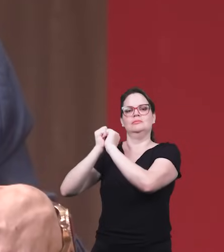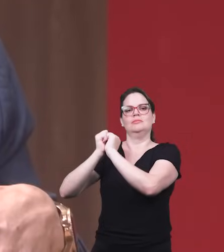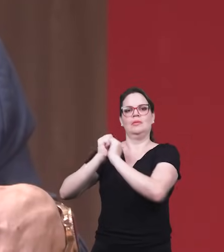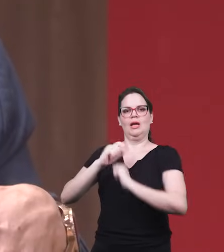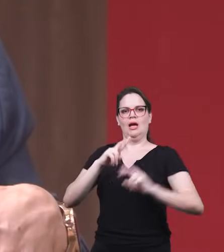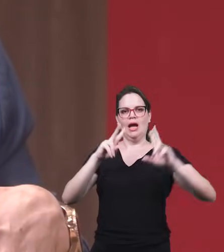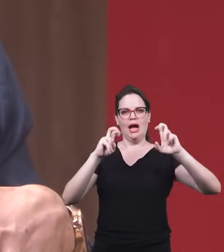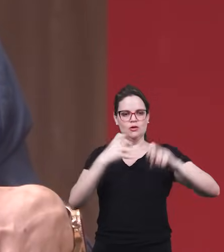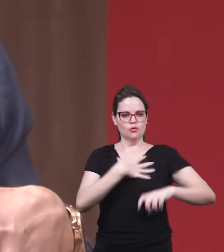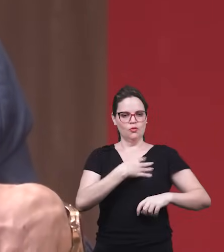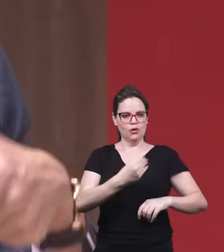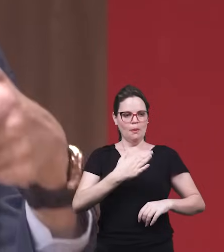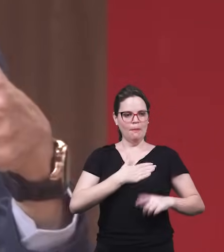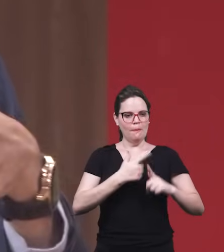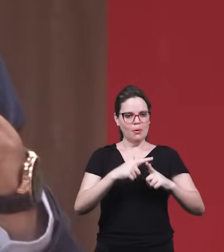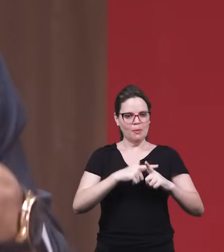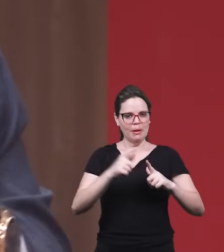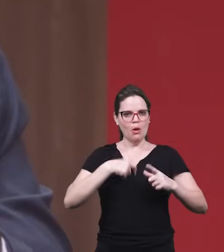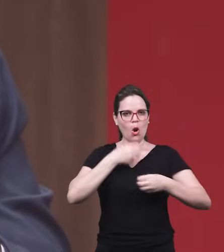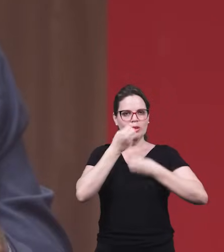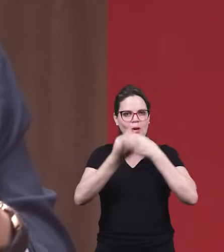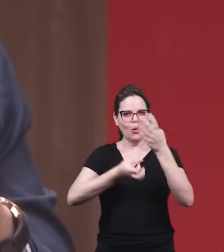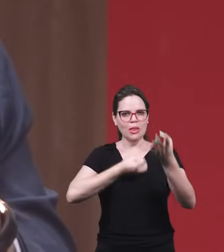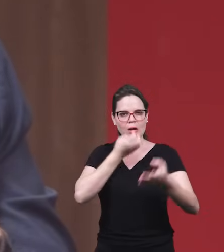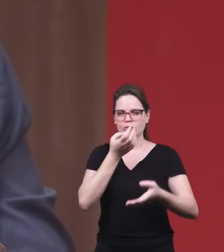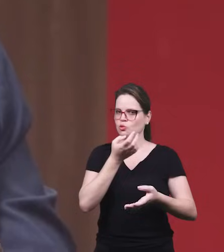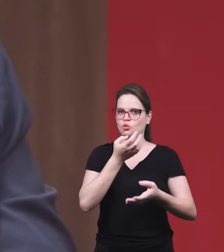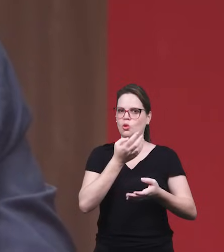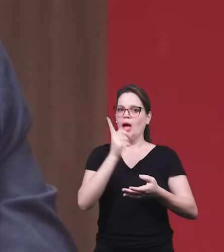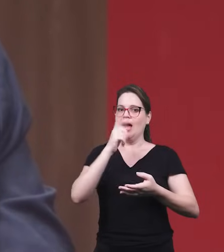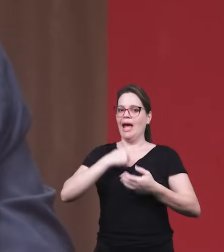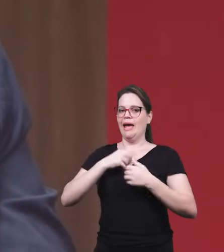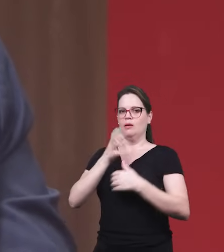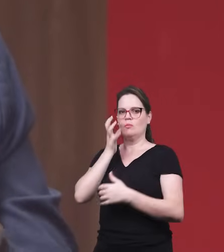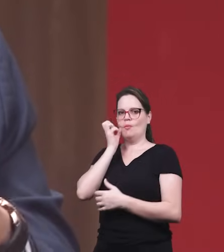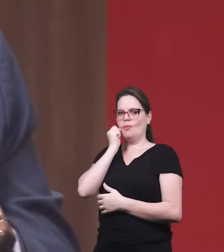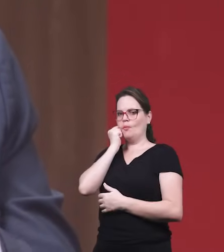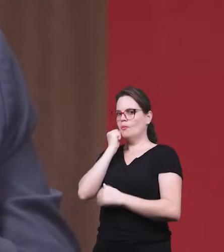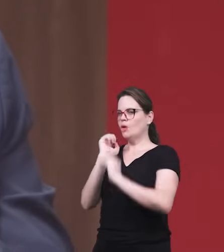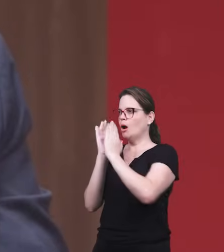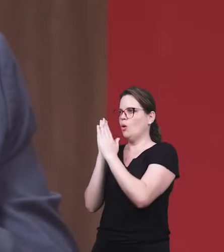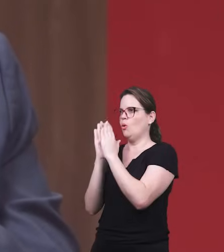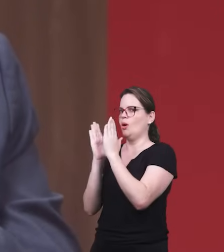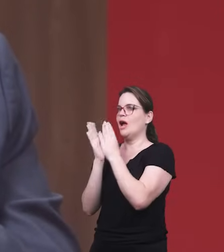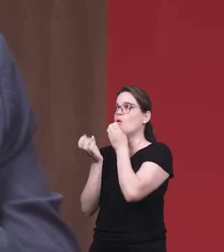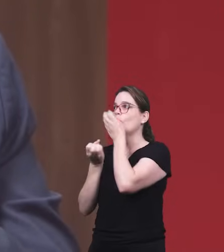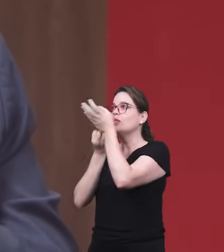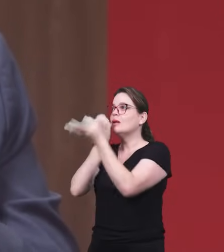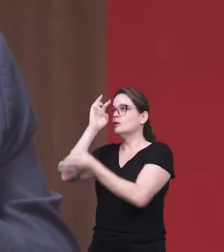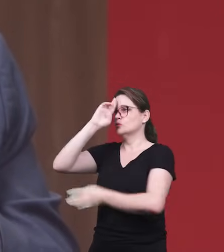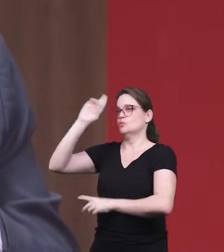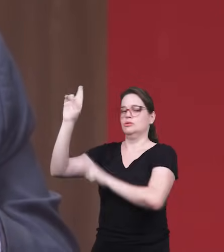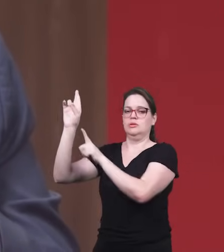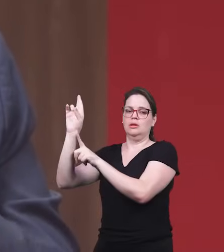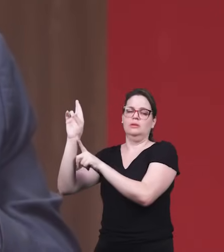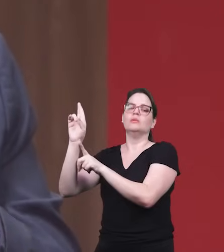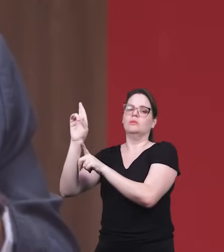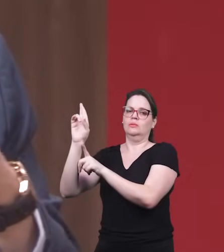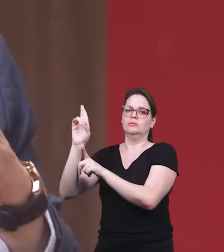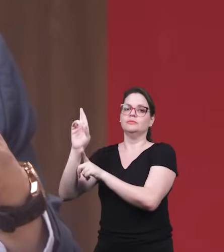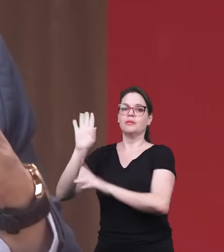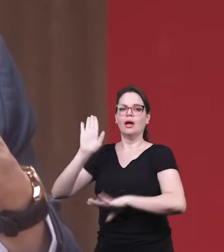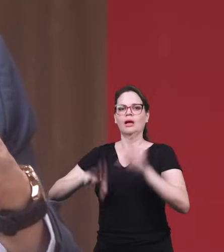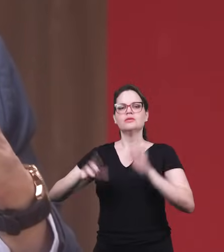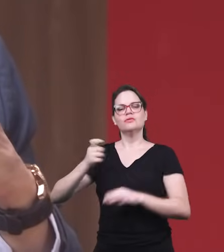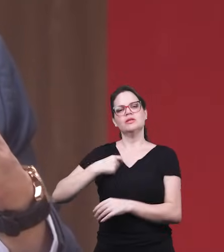de oração. Muito bom. Então, nós temos que orar, nós e o Senhor. E eu vejo isso, né, até na escola, as